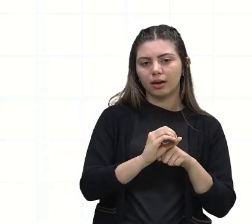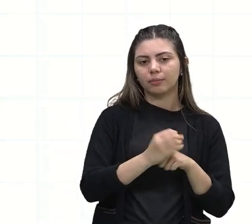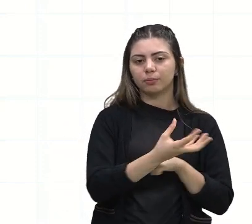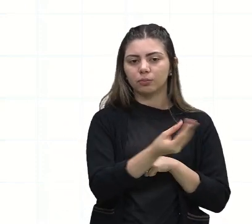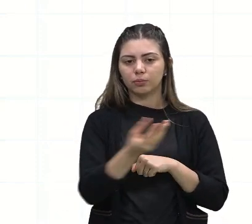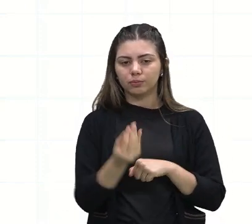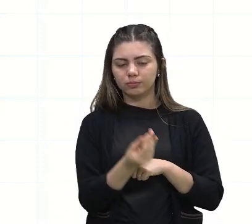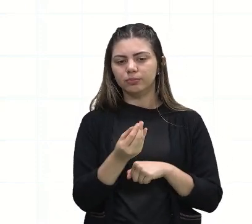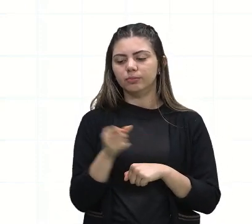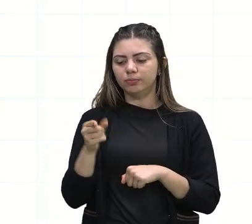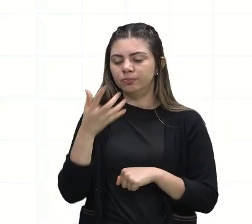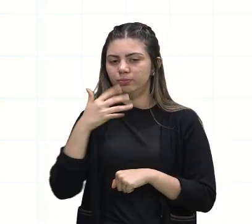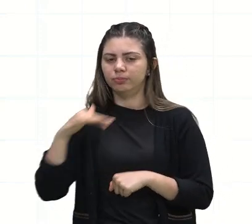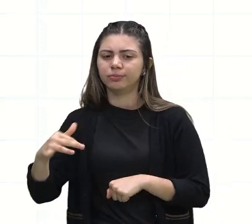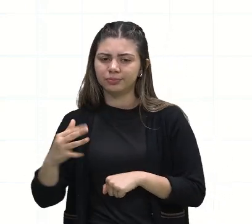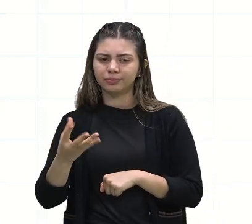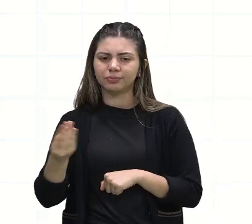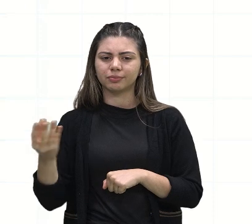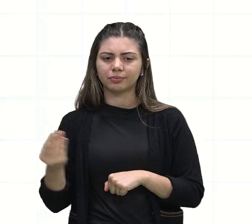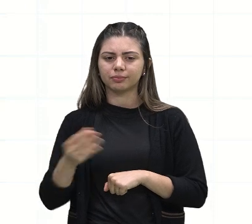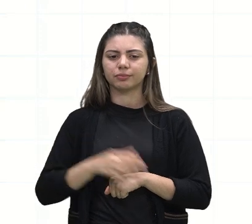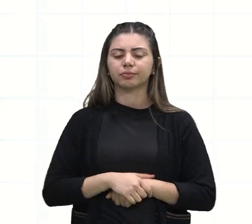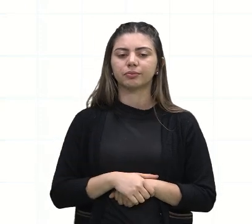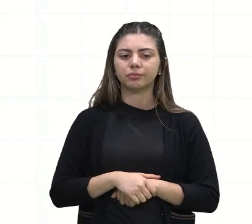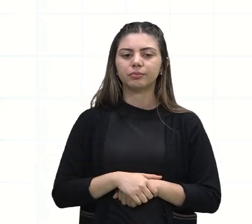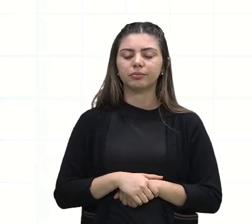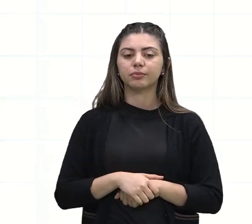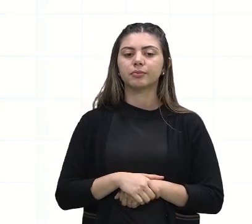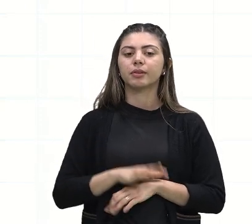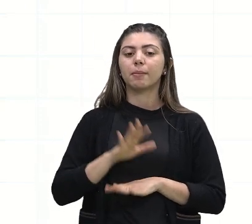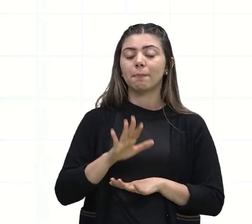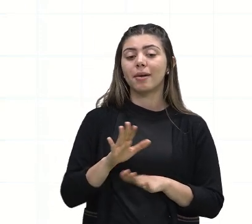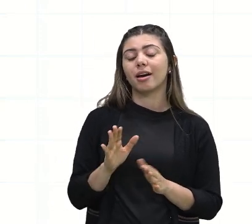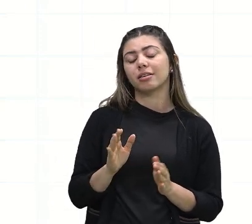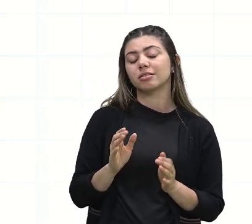feminino, né? Mas eu posso dizer os meninos,